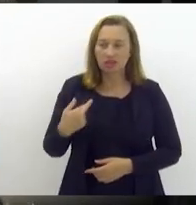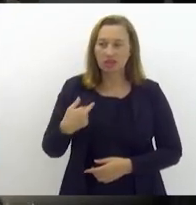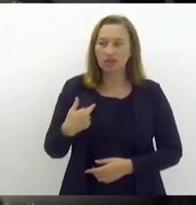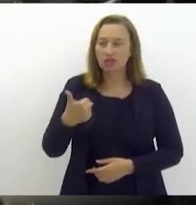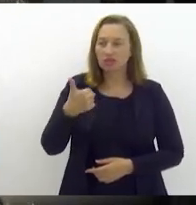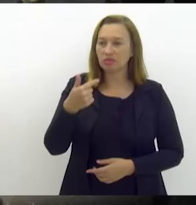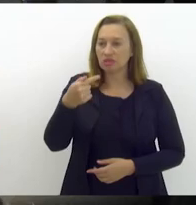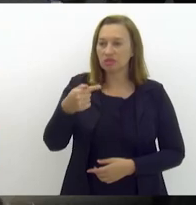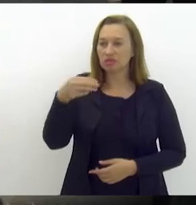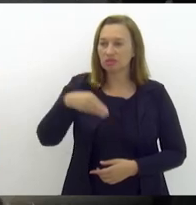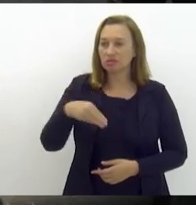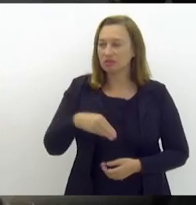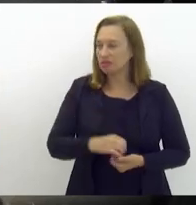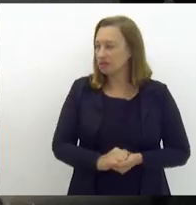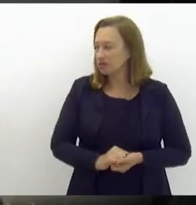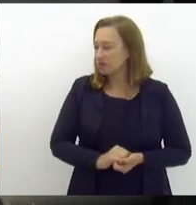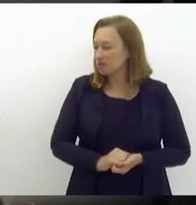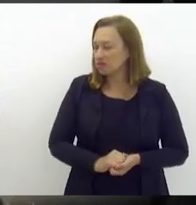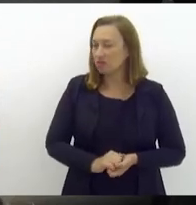de 7 minutos.